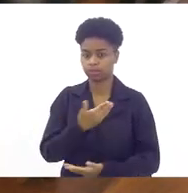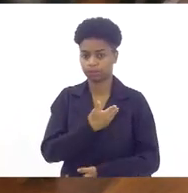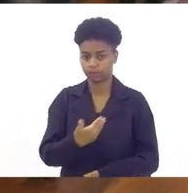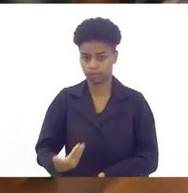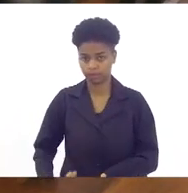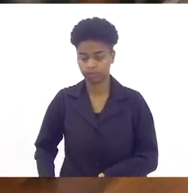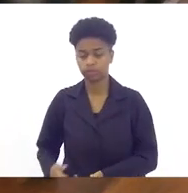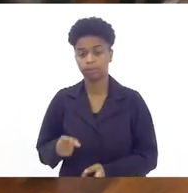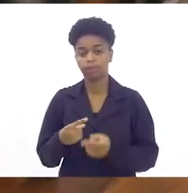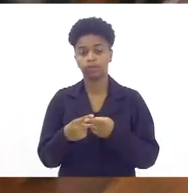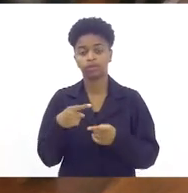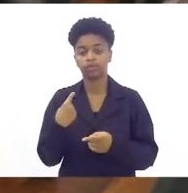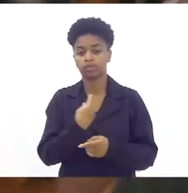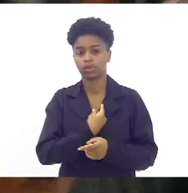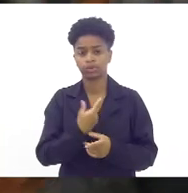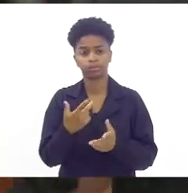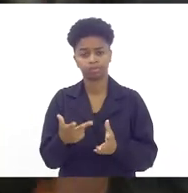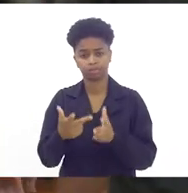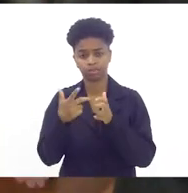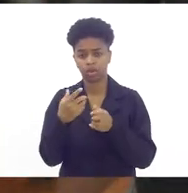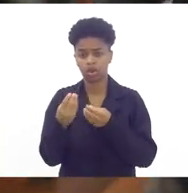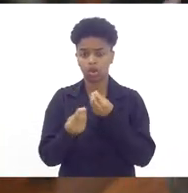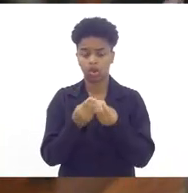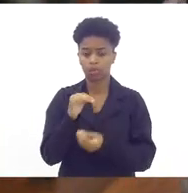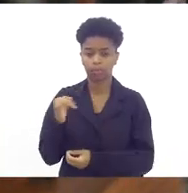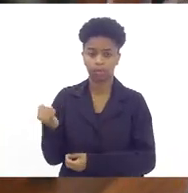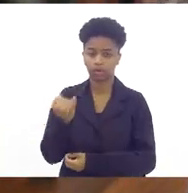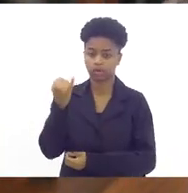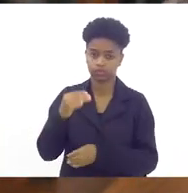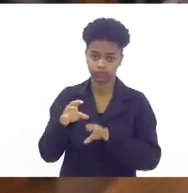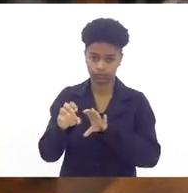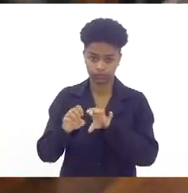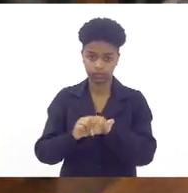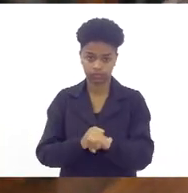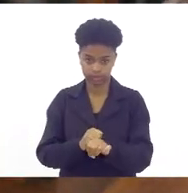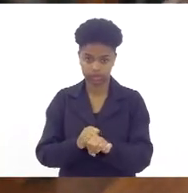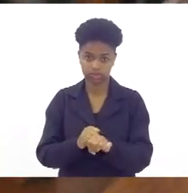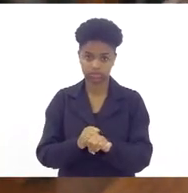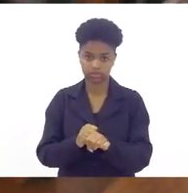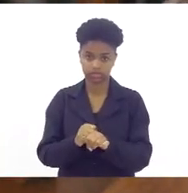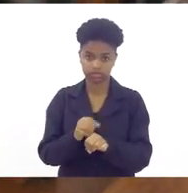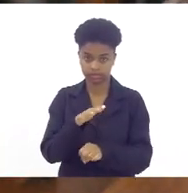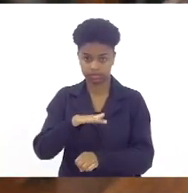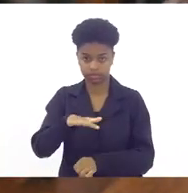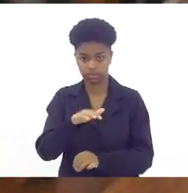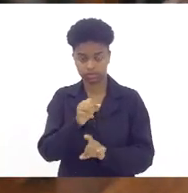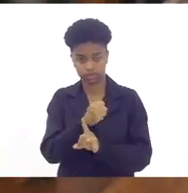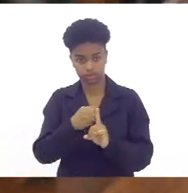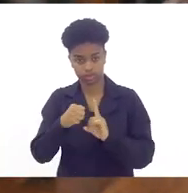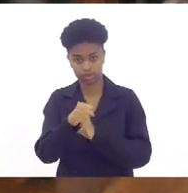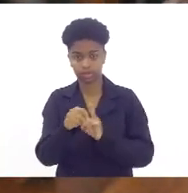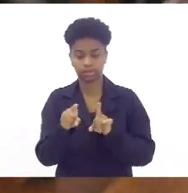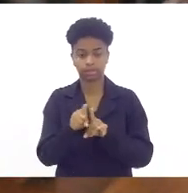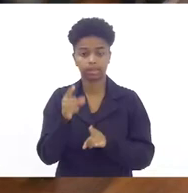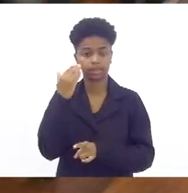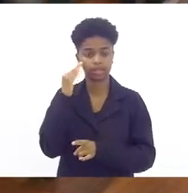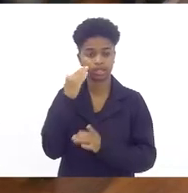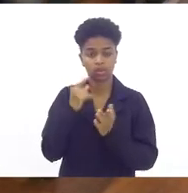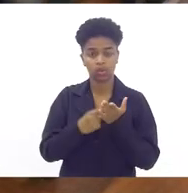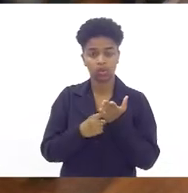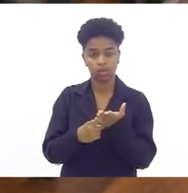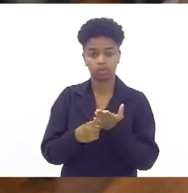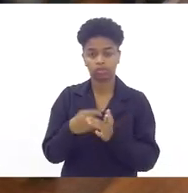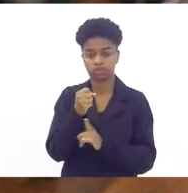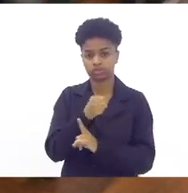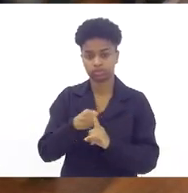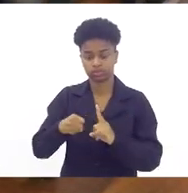entendendo a importância que essa formação tem para a sociedade entendendo o compromisso social